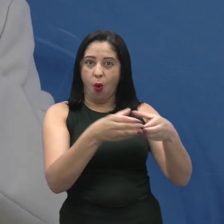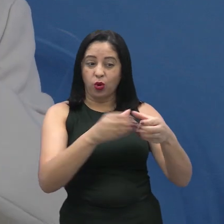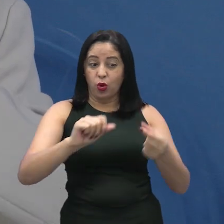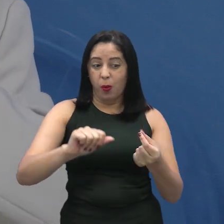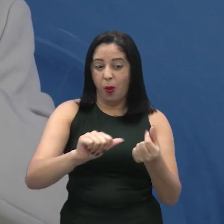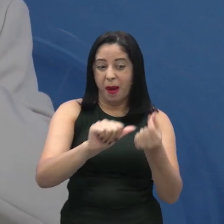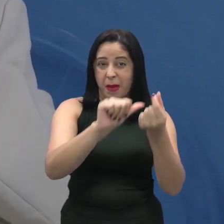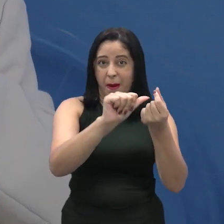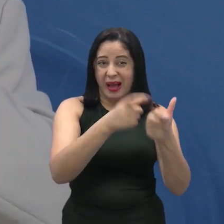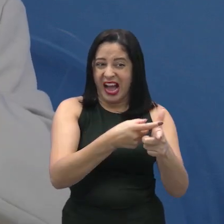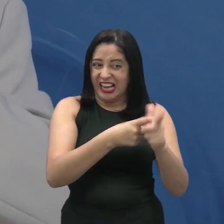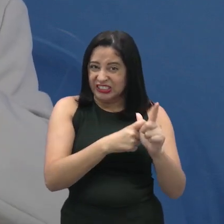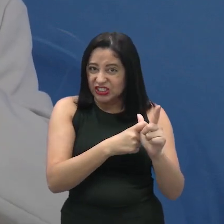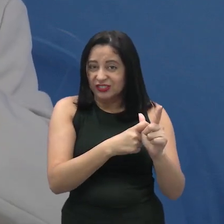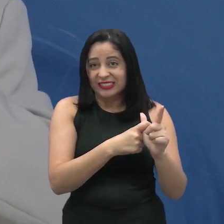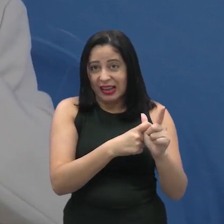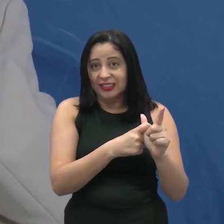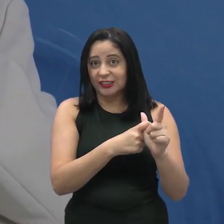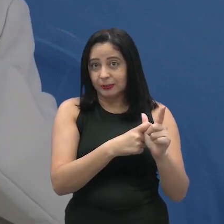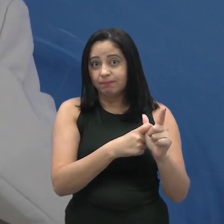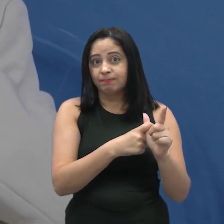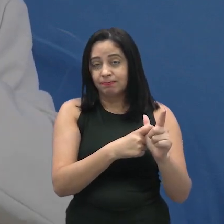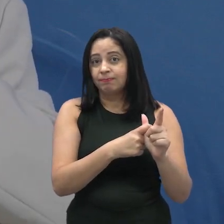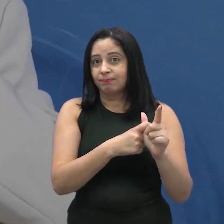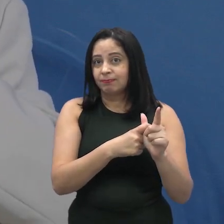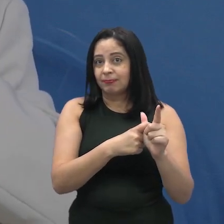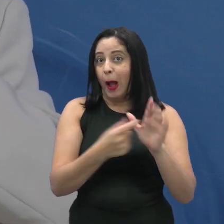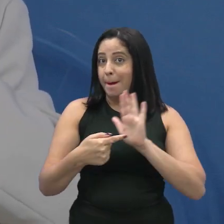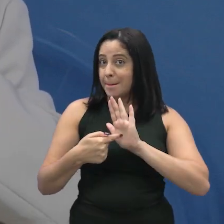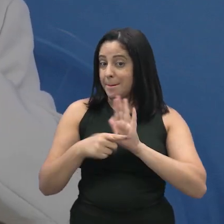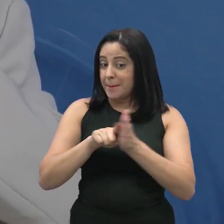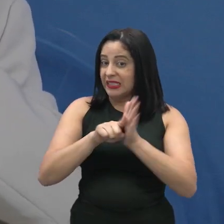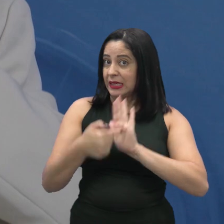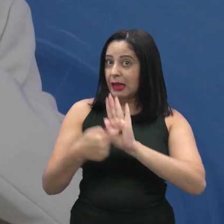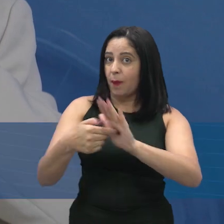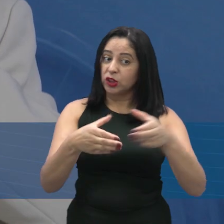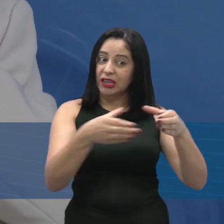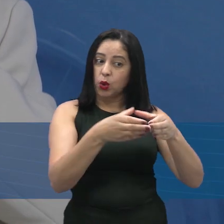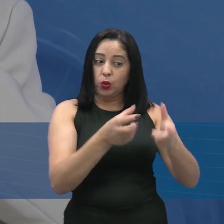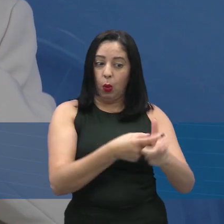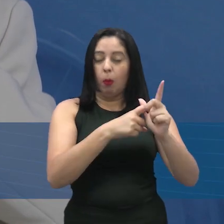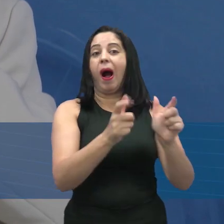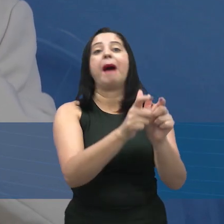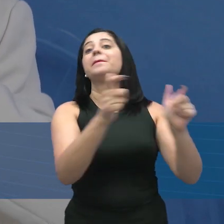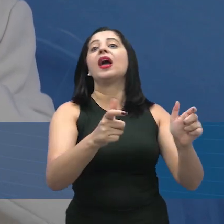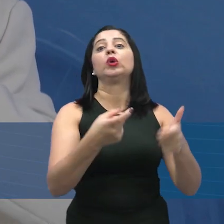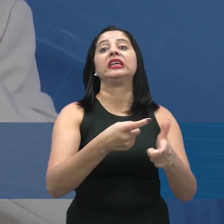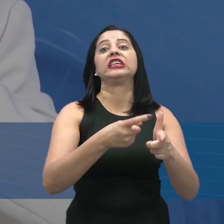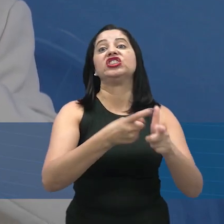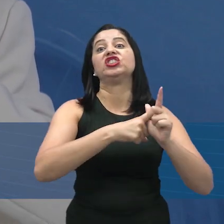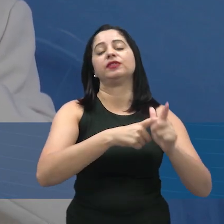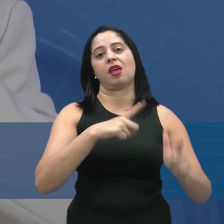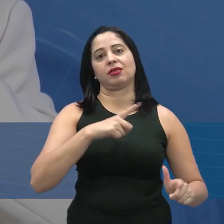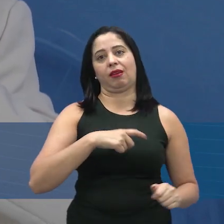média brasileira ela está endividada, as estatísticas mostram esses dados, né? A gente começa a perder força